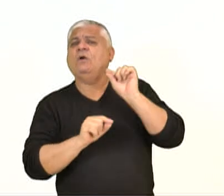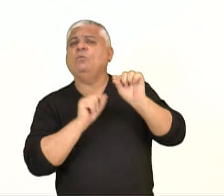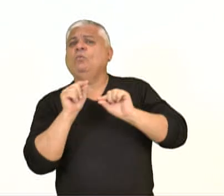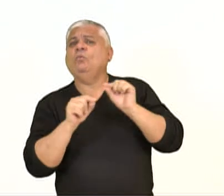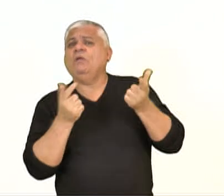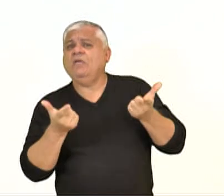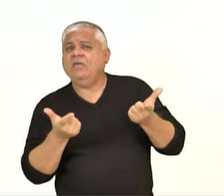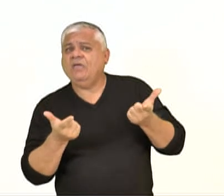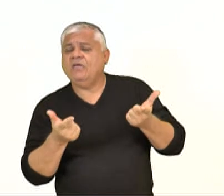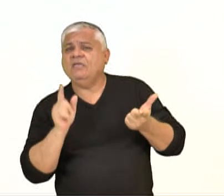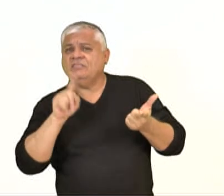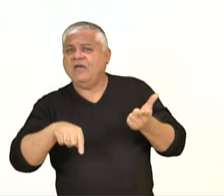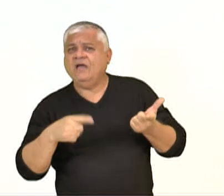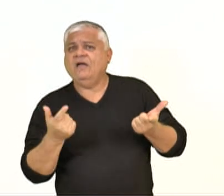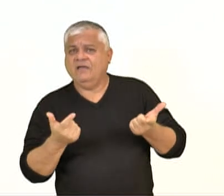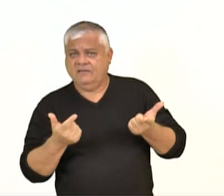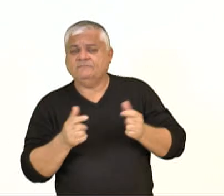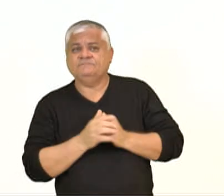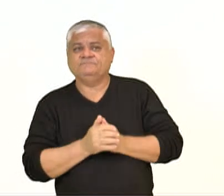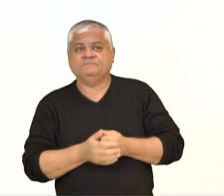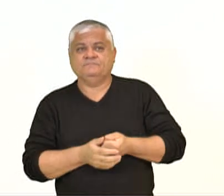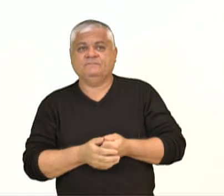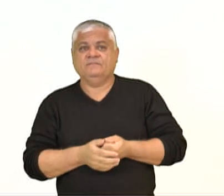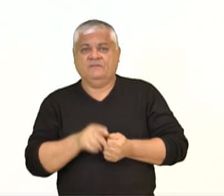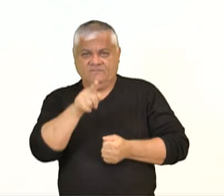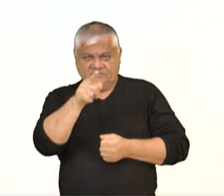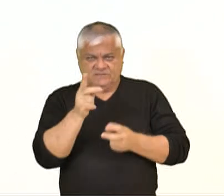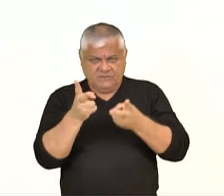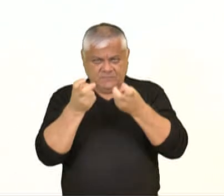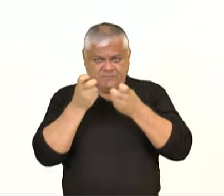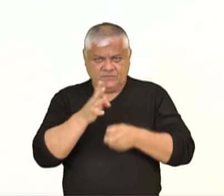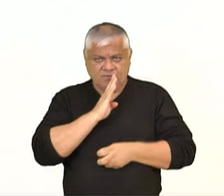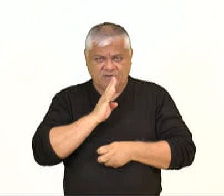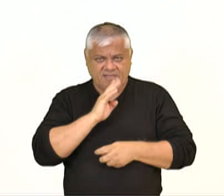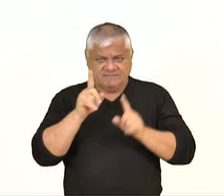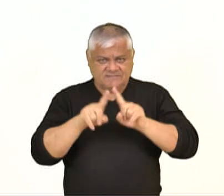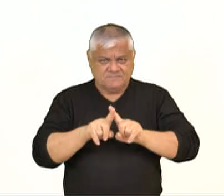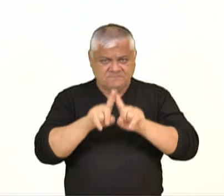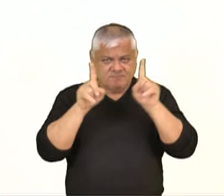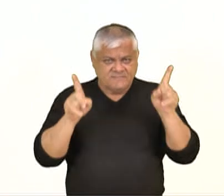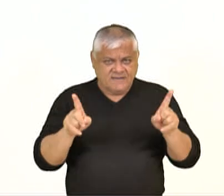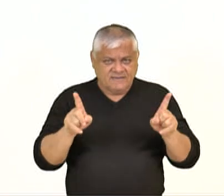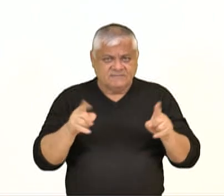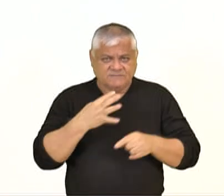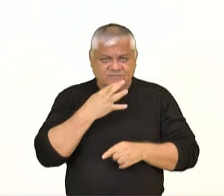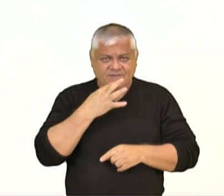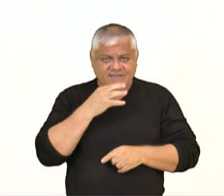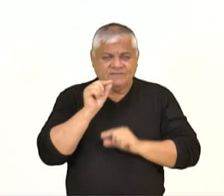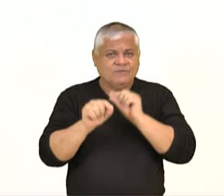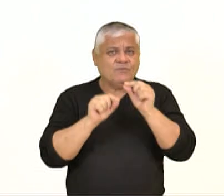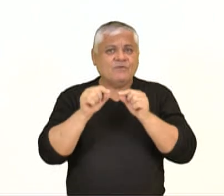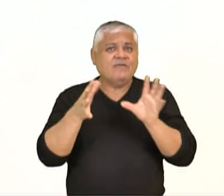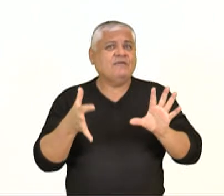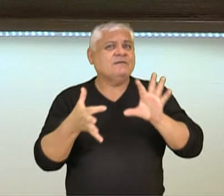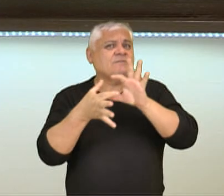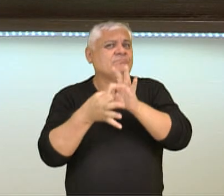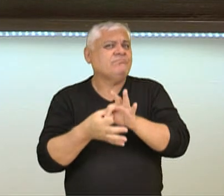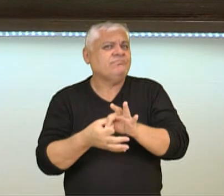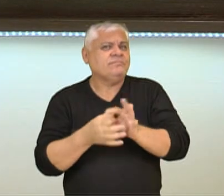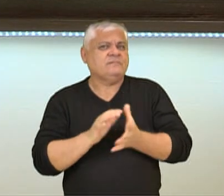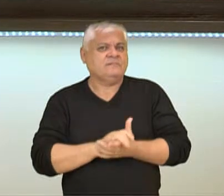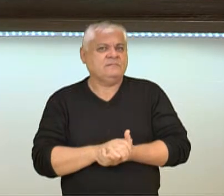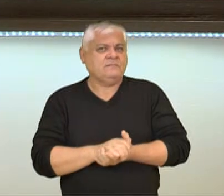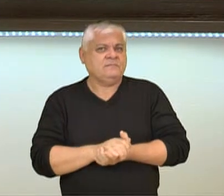compondo um parágrafo sozinha, produz? Você reconhece um elemento narrativo que esta narrativa